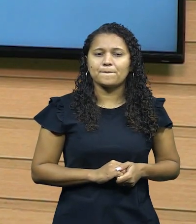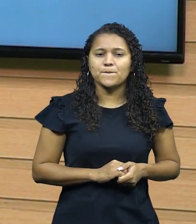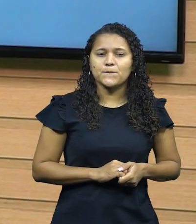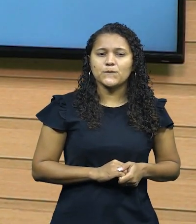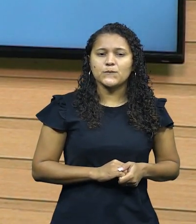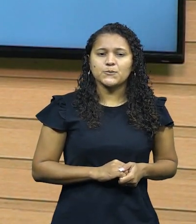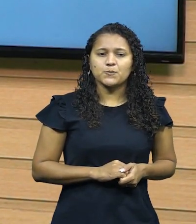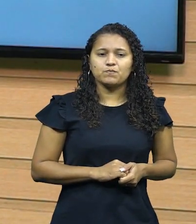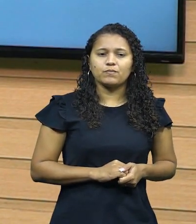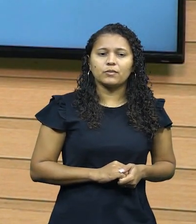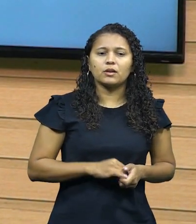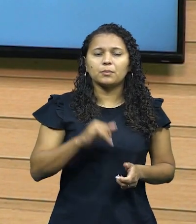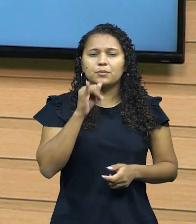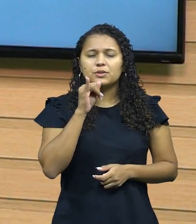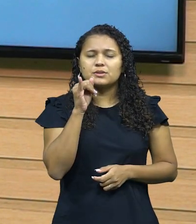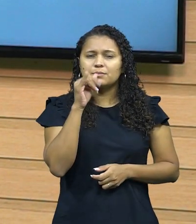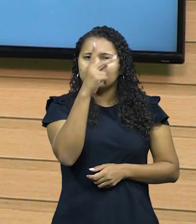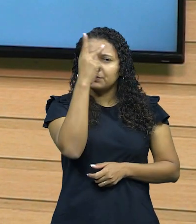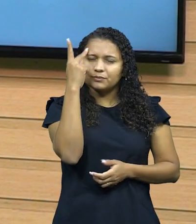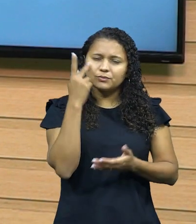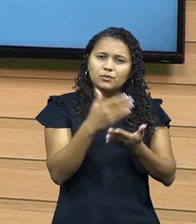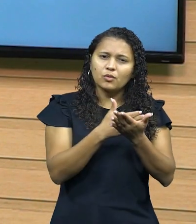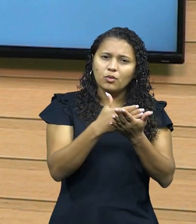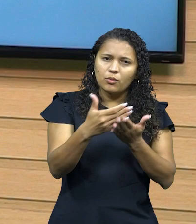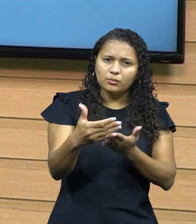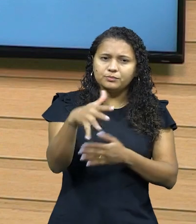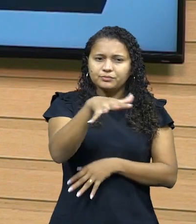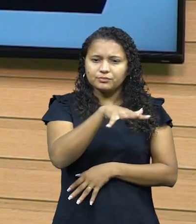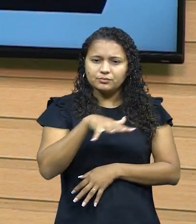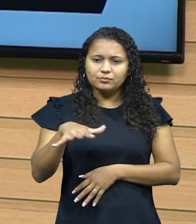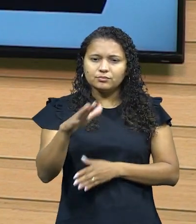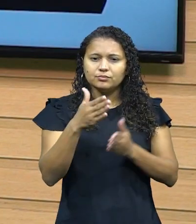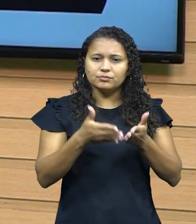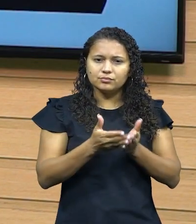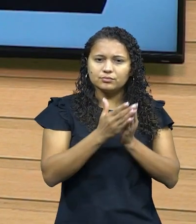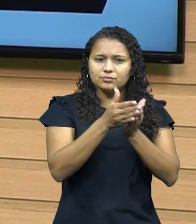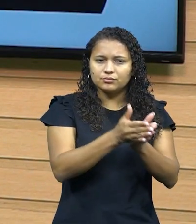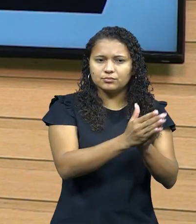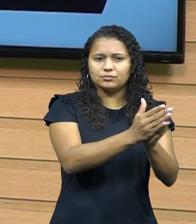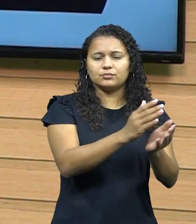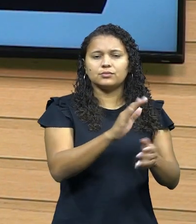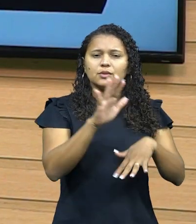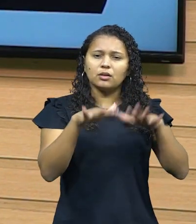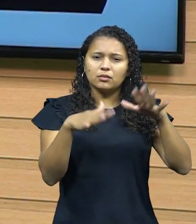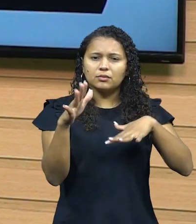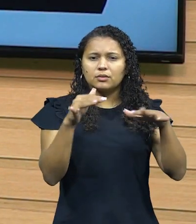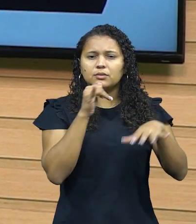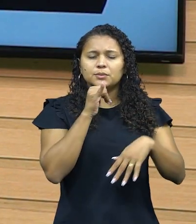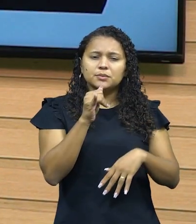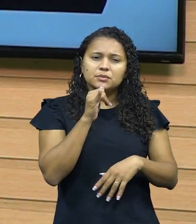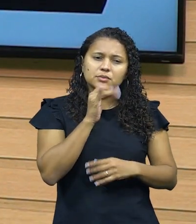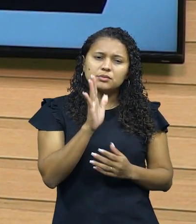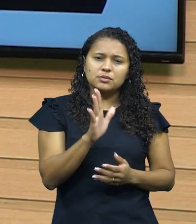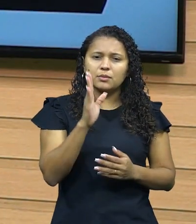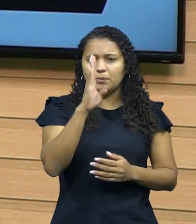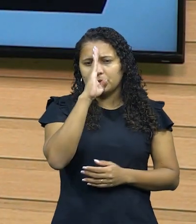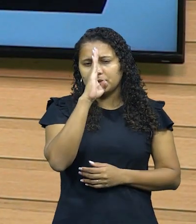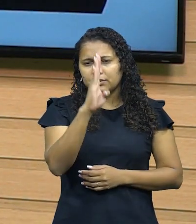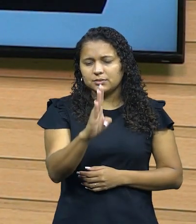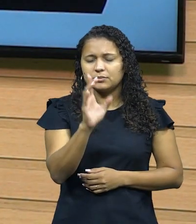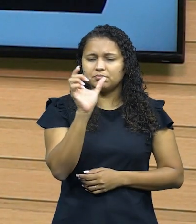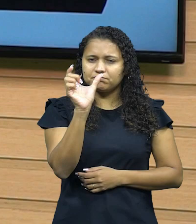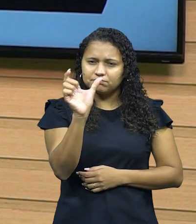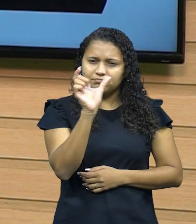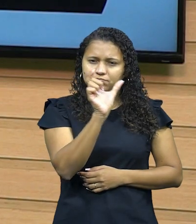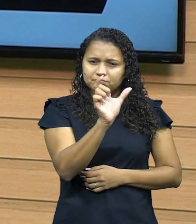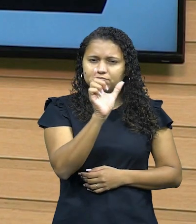E para quem está iniciando no ramo portuário, talvez, assim, os principais termos, os termos